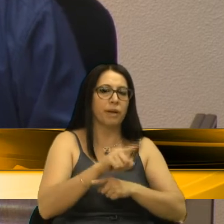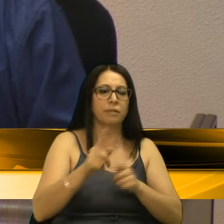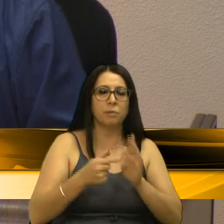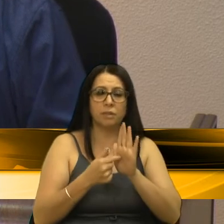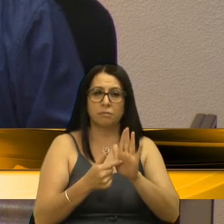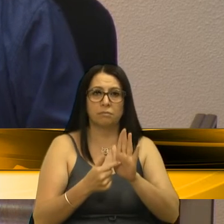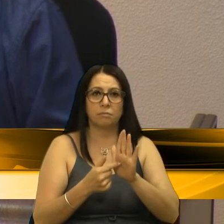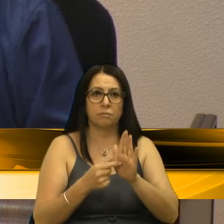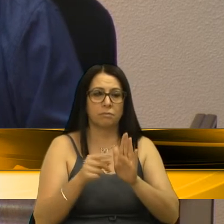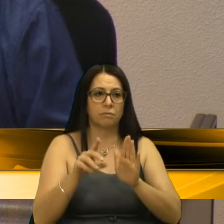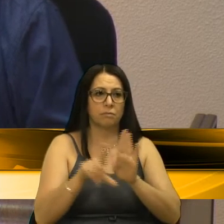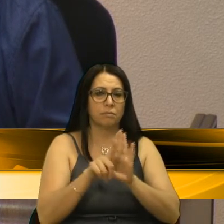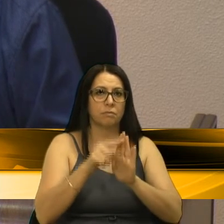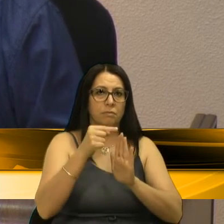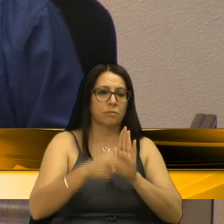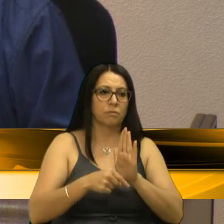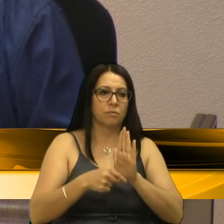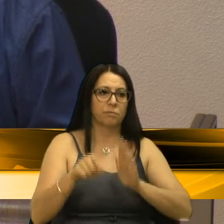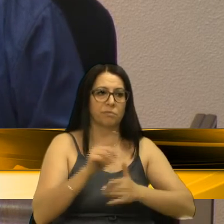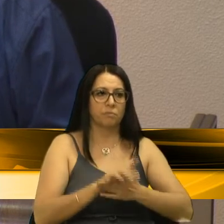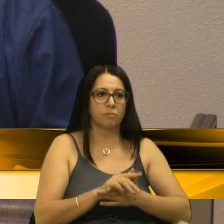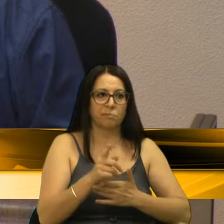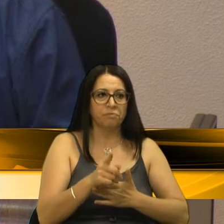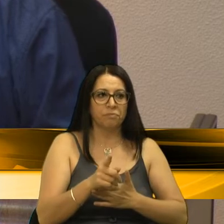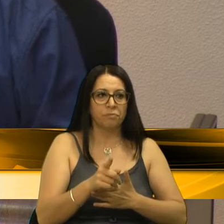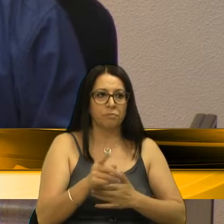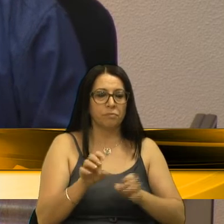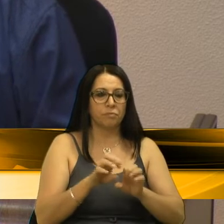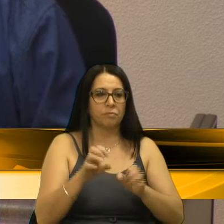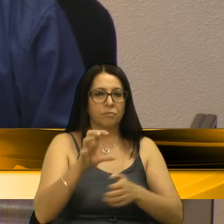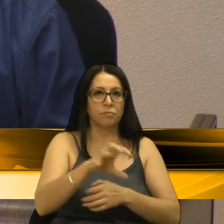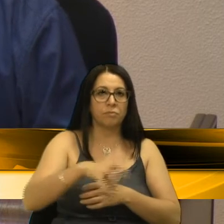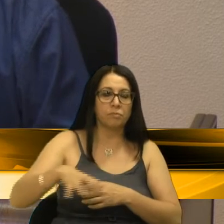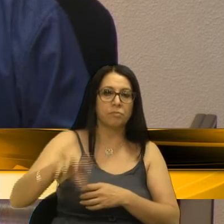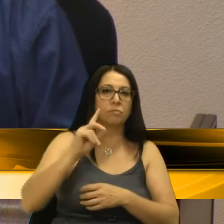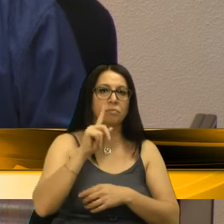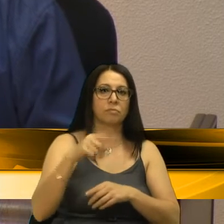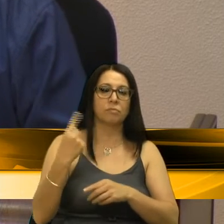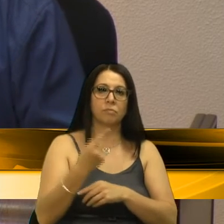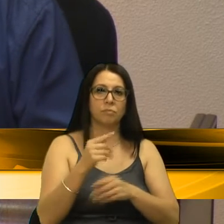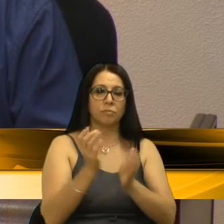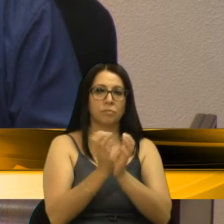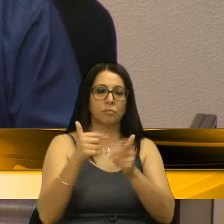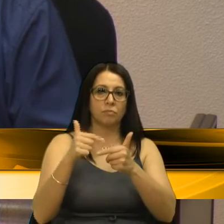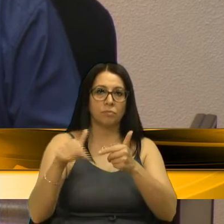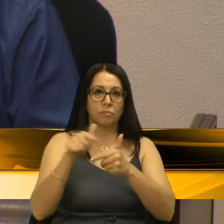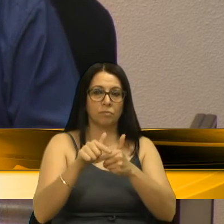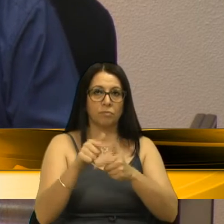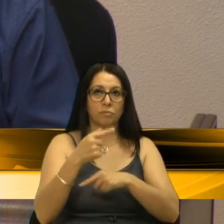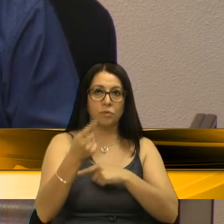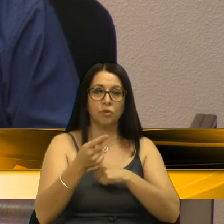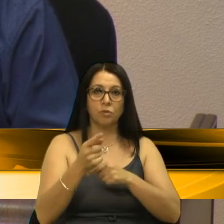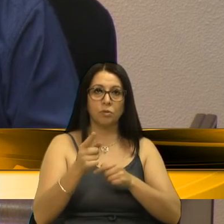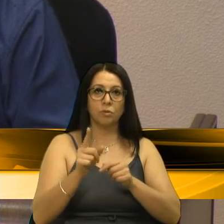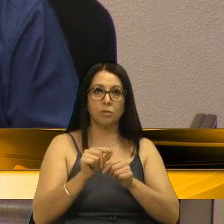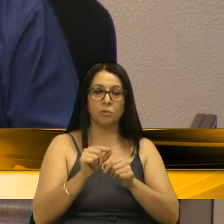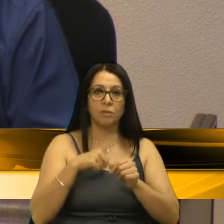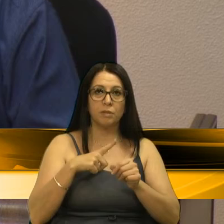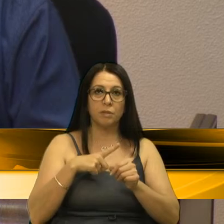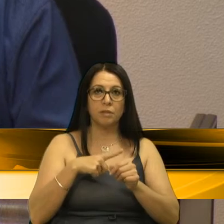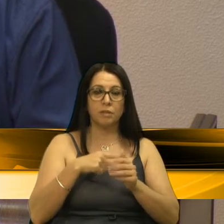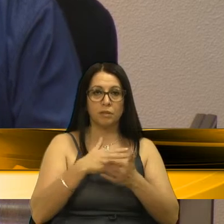na legislação vigente, instalará outras comissões intersetoriais e grupos de trabalho para ações transitórias, cujas comissões poderão contar com